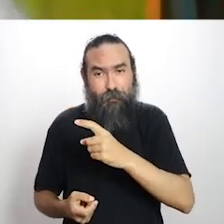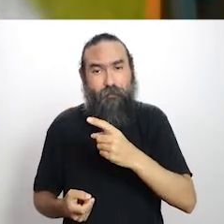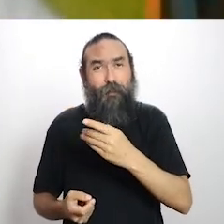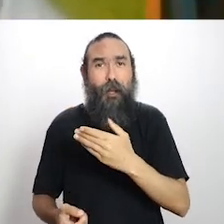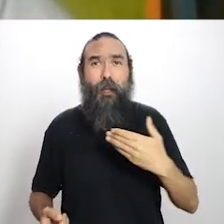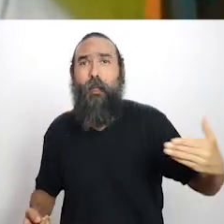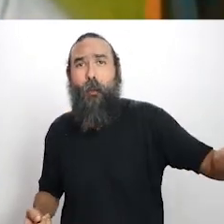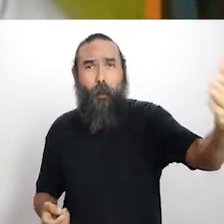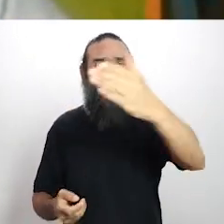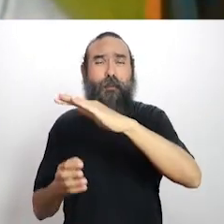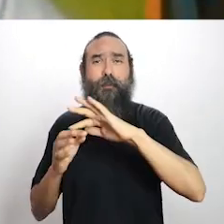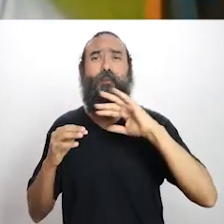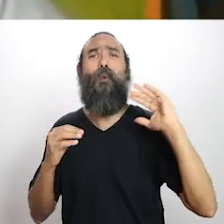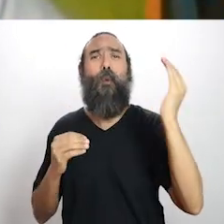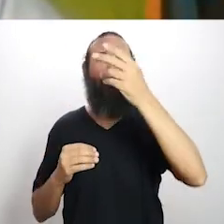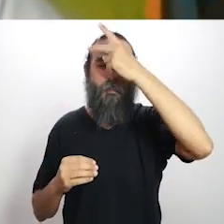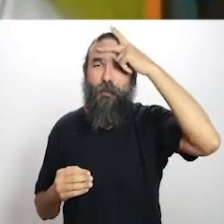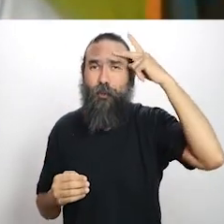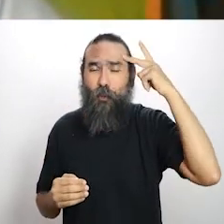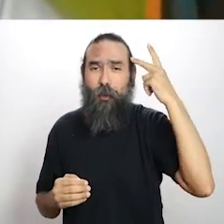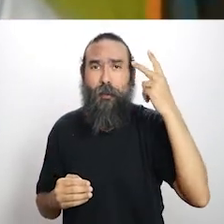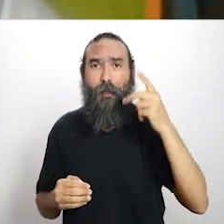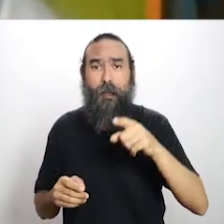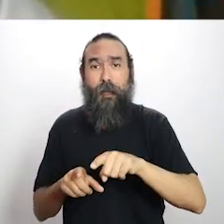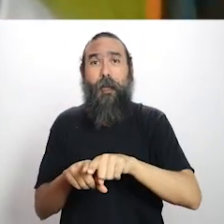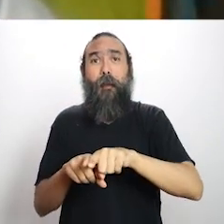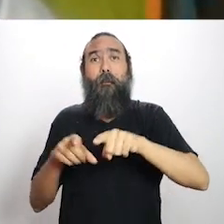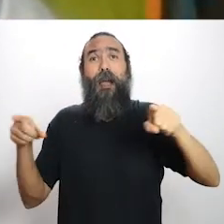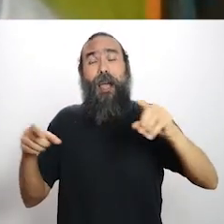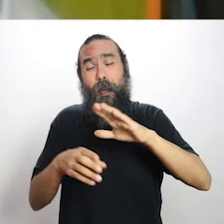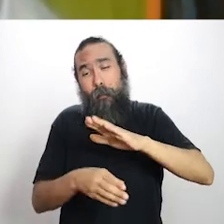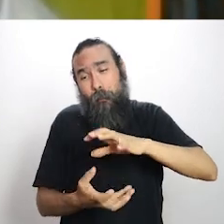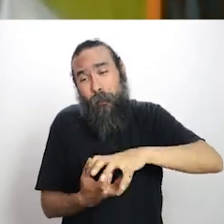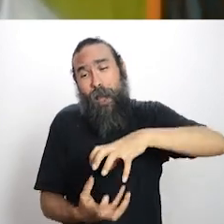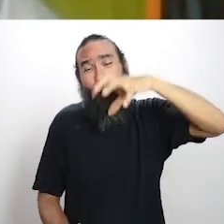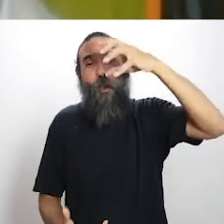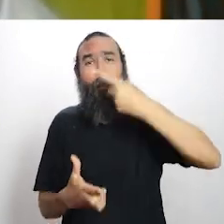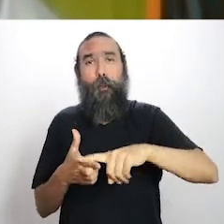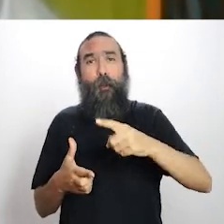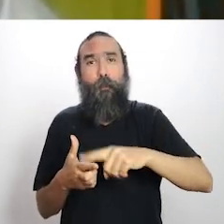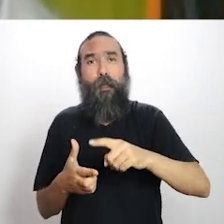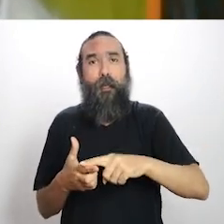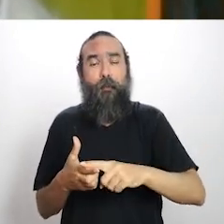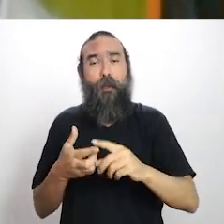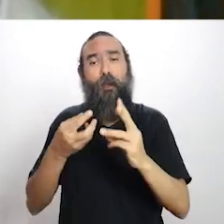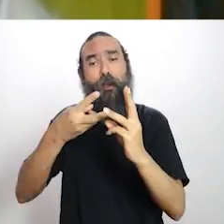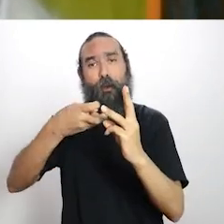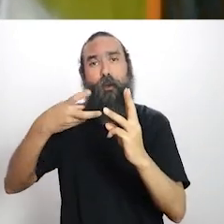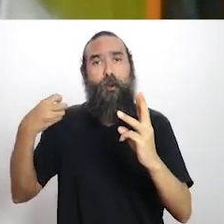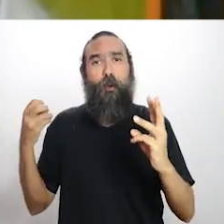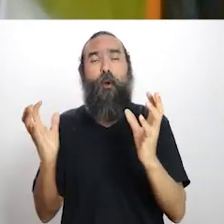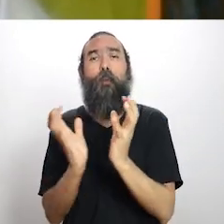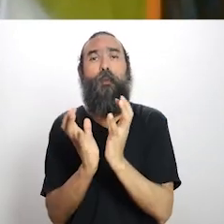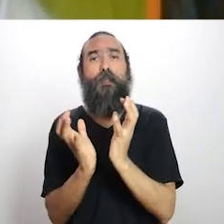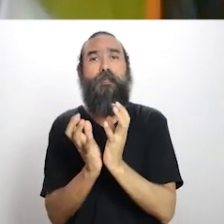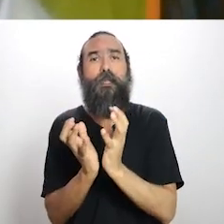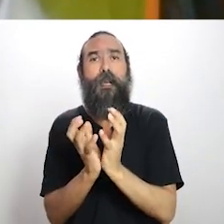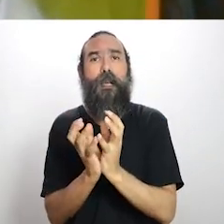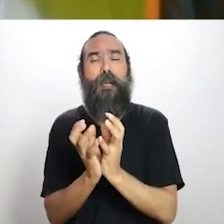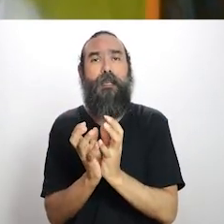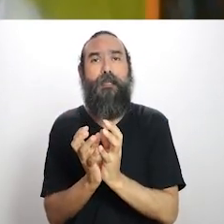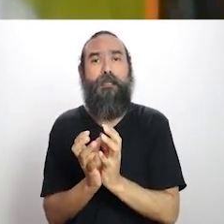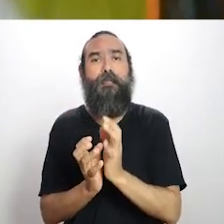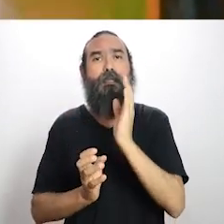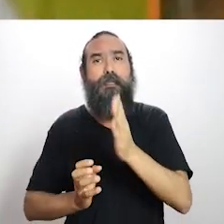geral, mas há uma sensibilidade muito maior junto às comunidades indígenas. A gente tem grandes lideranças hoje que